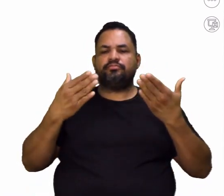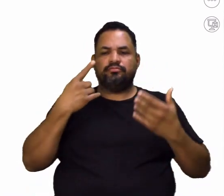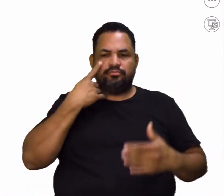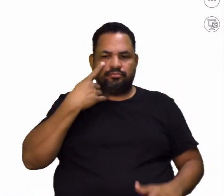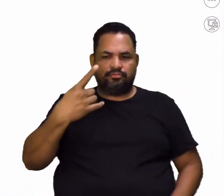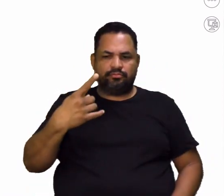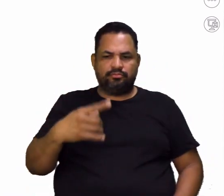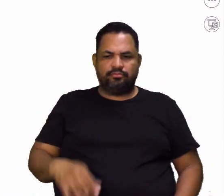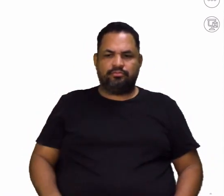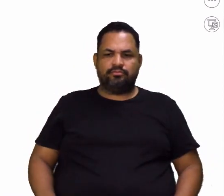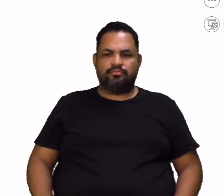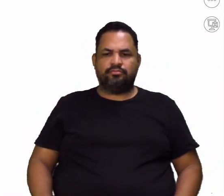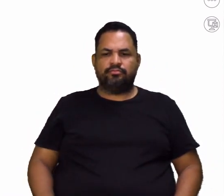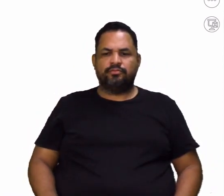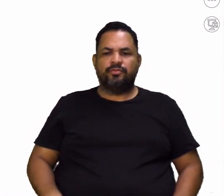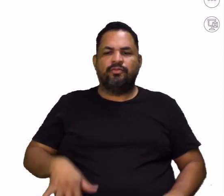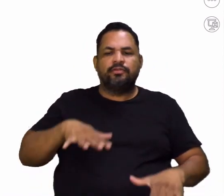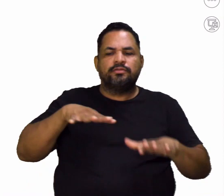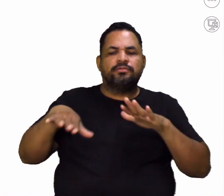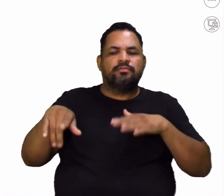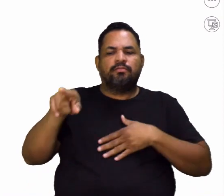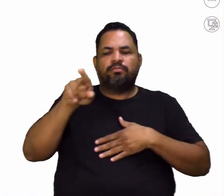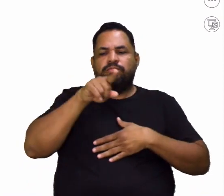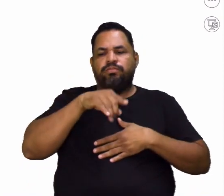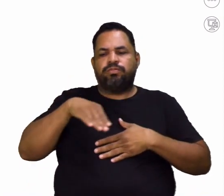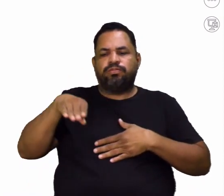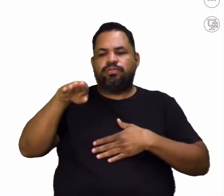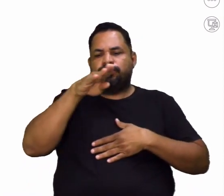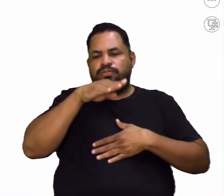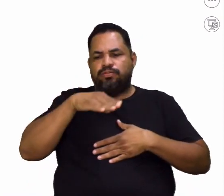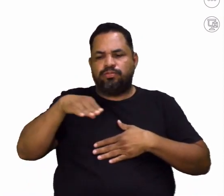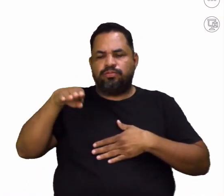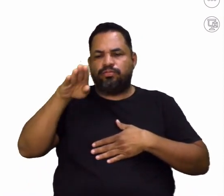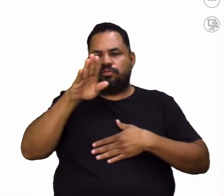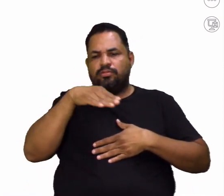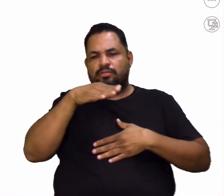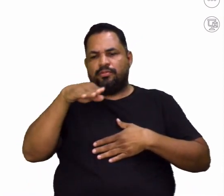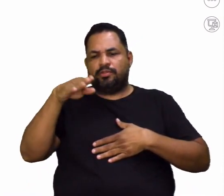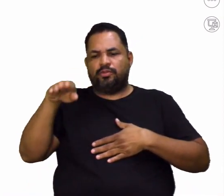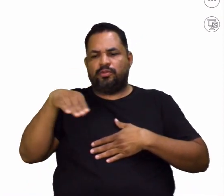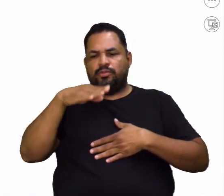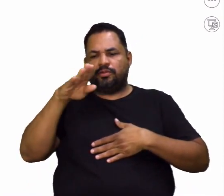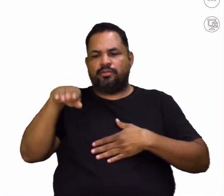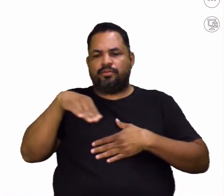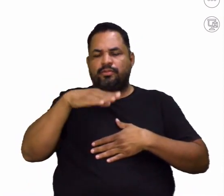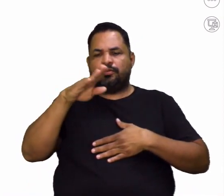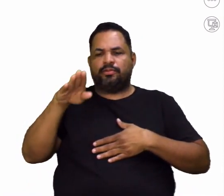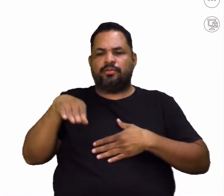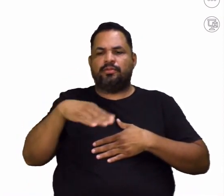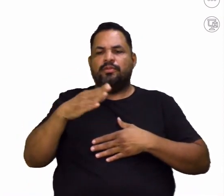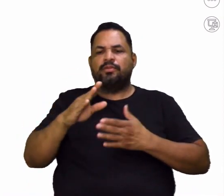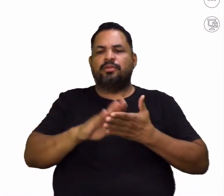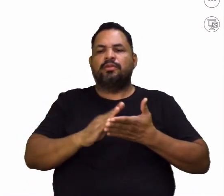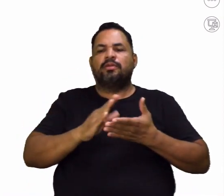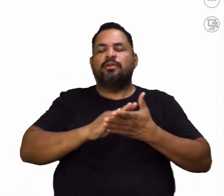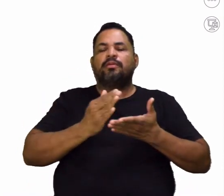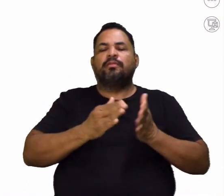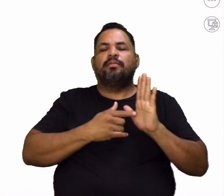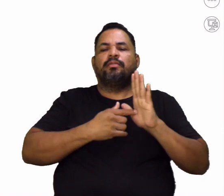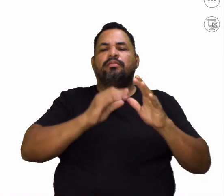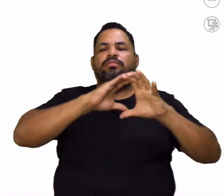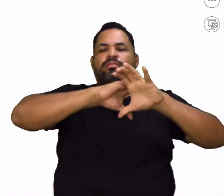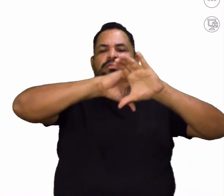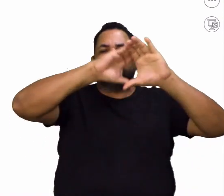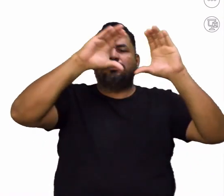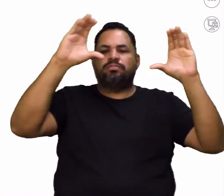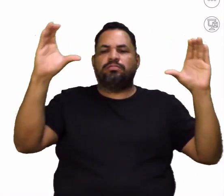aí ele faz aqueles movimentos circulares né para mostrar o céu que o